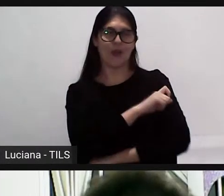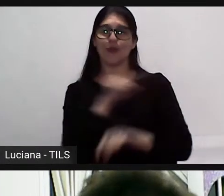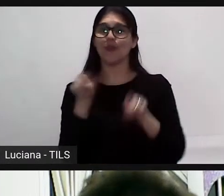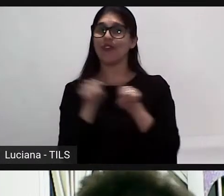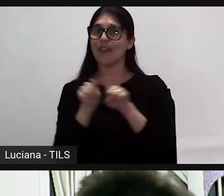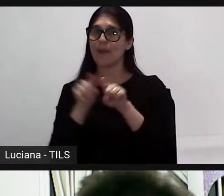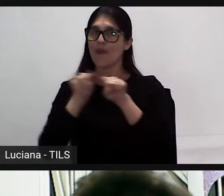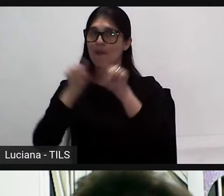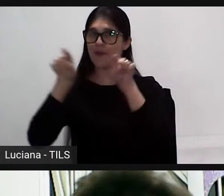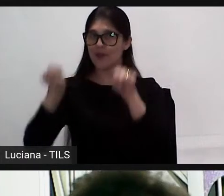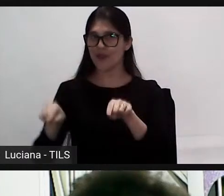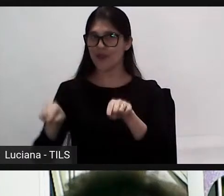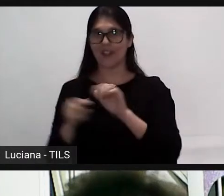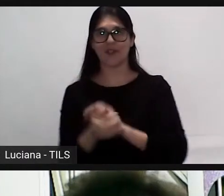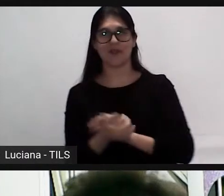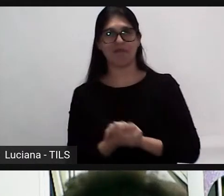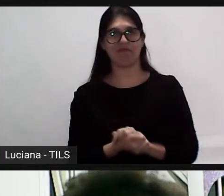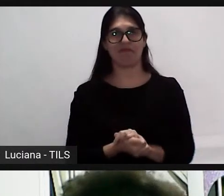servidores.